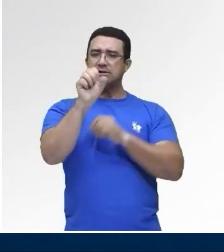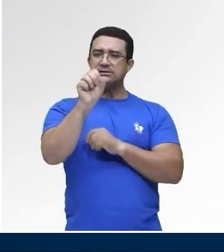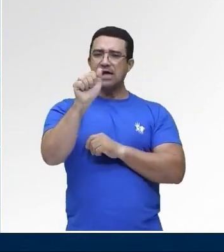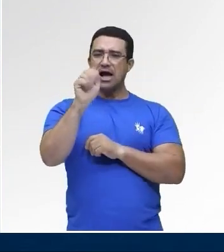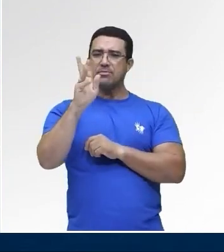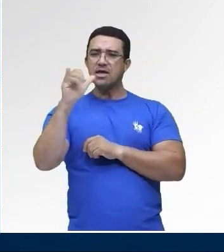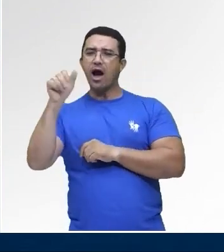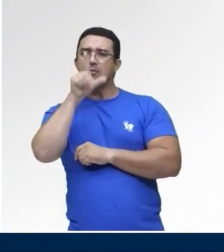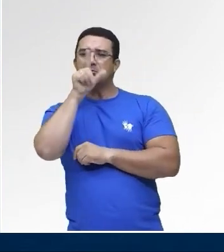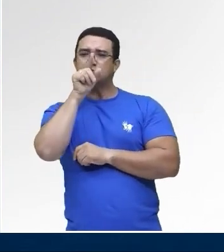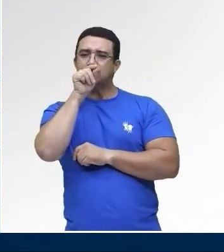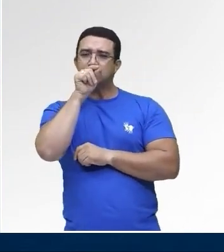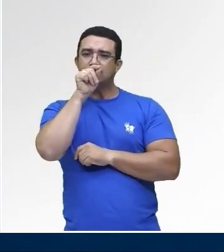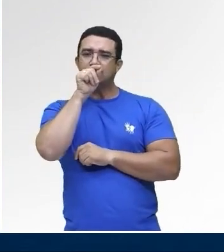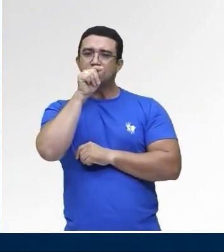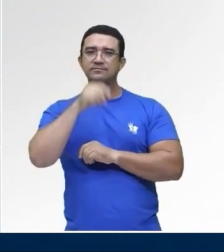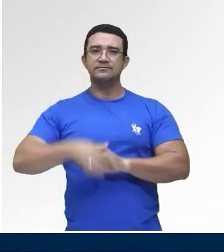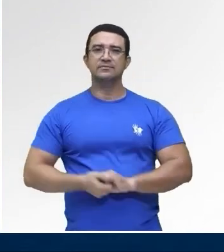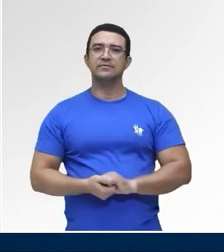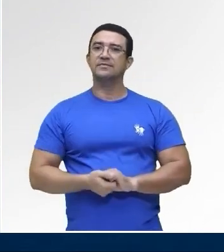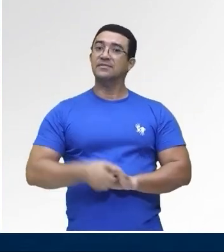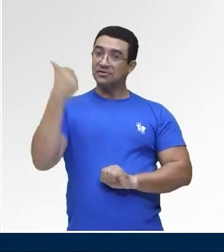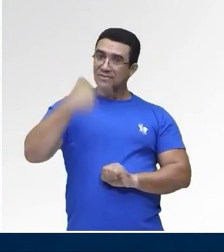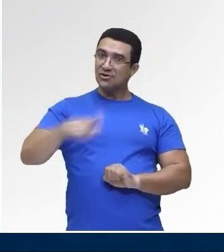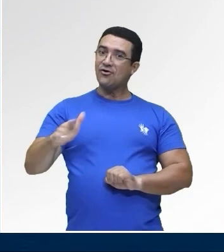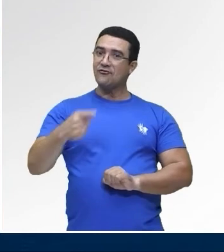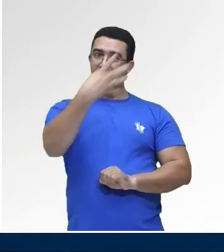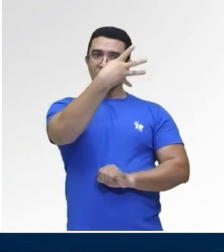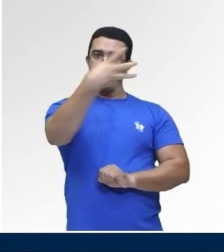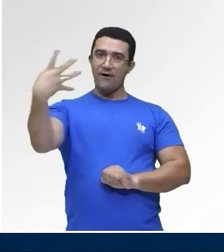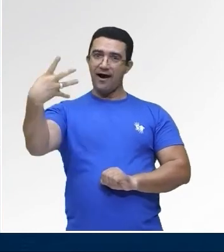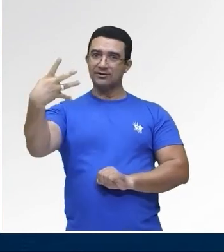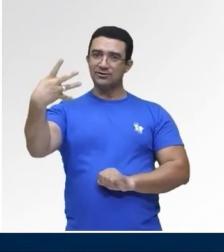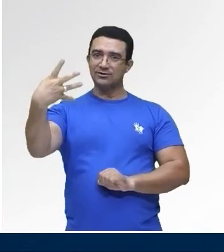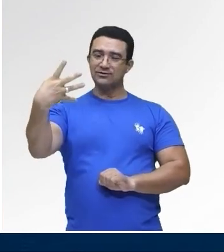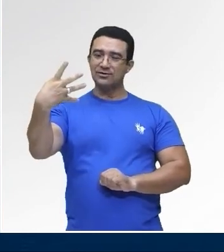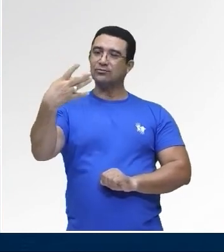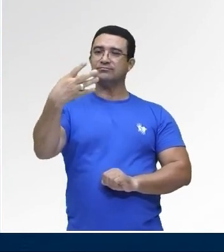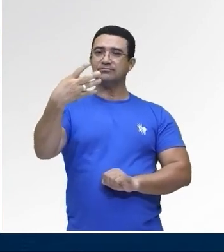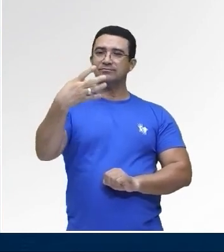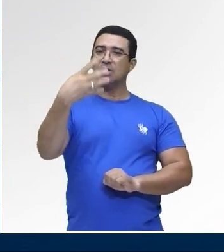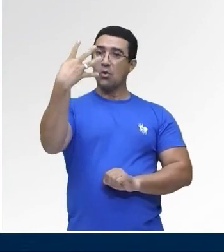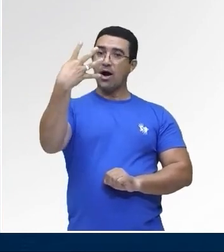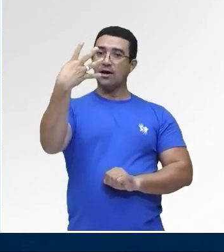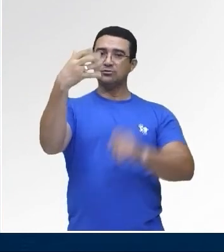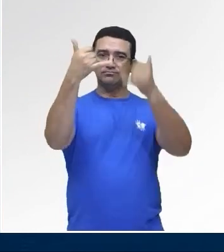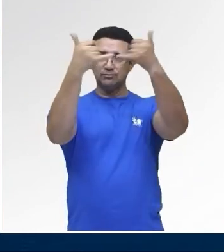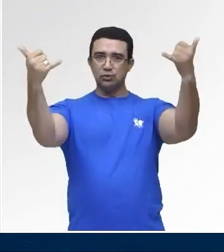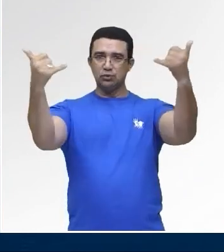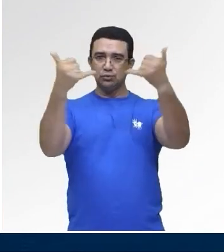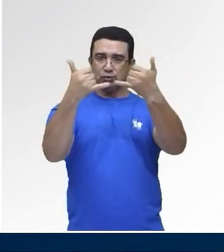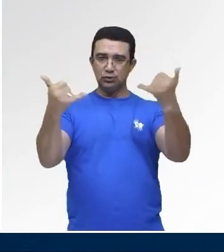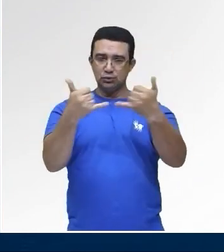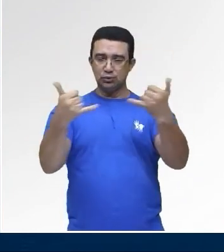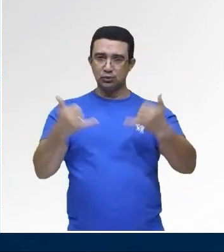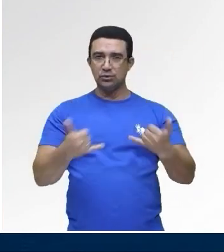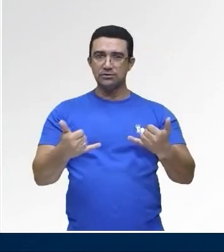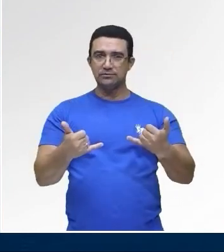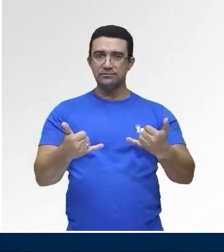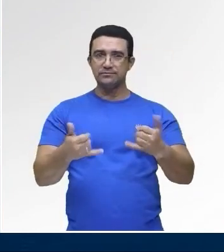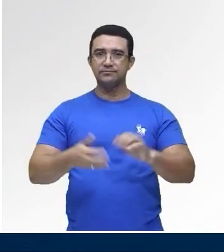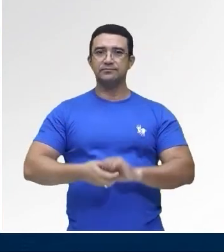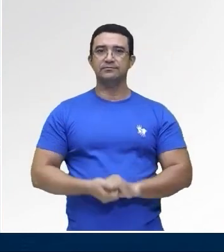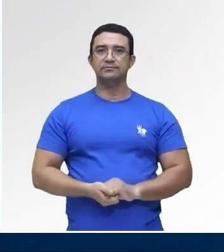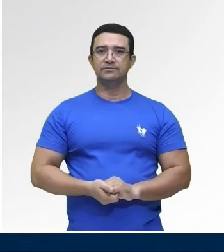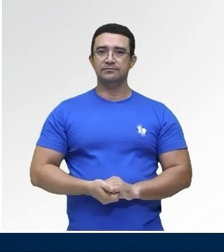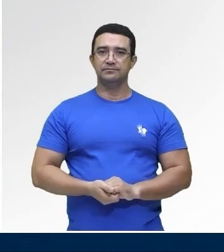Ok, mais um quarteto. Sozinho à noite, lá, palmeiras, sabiá.